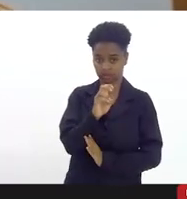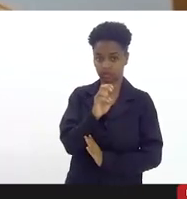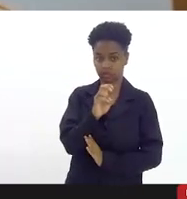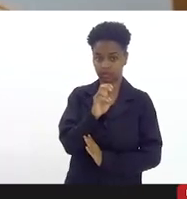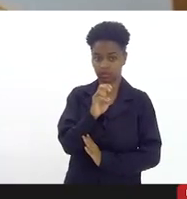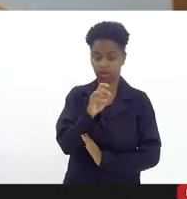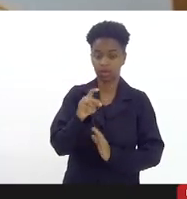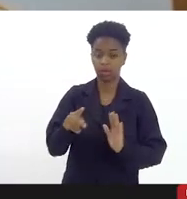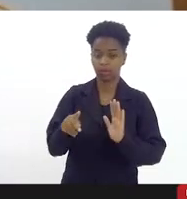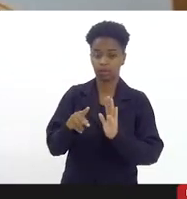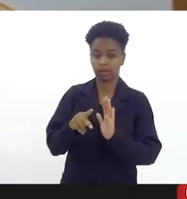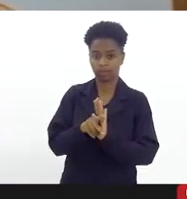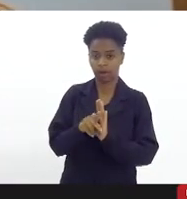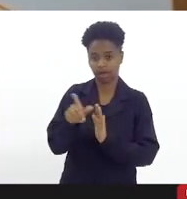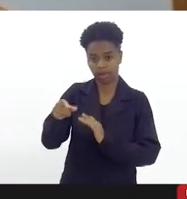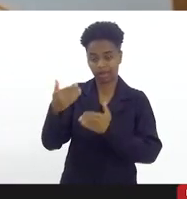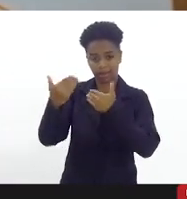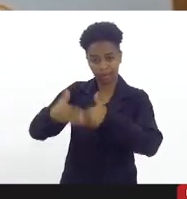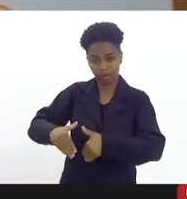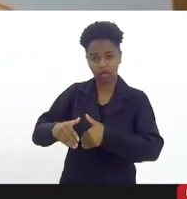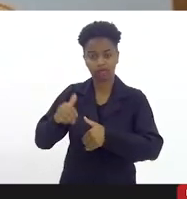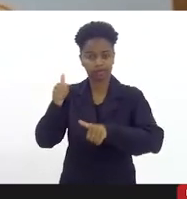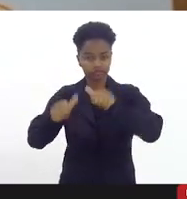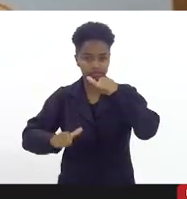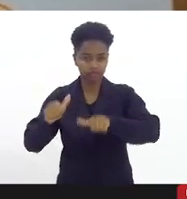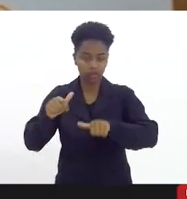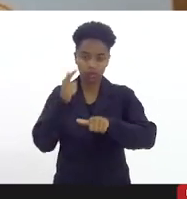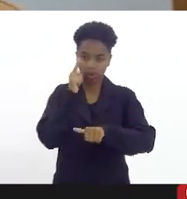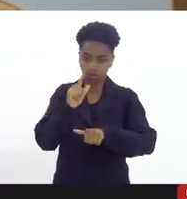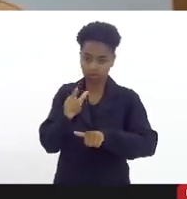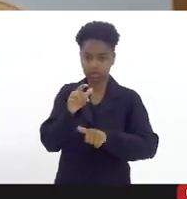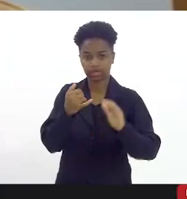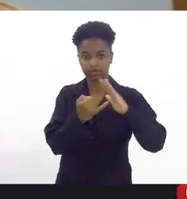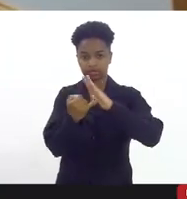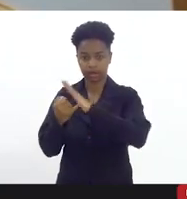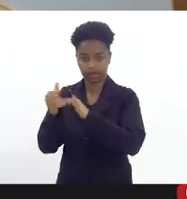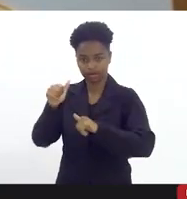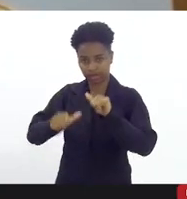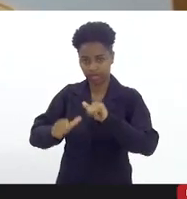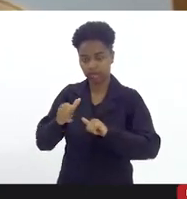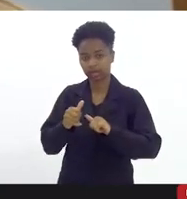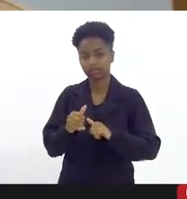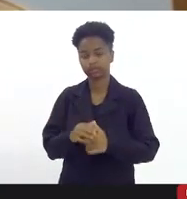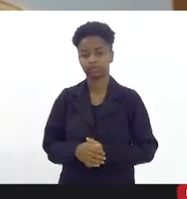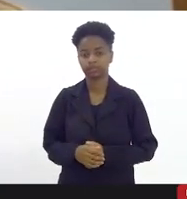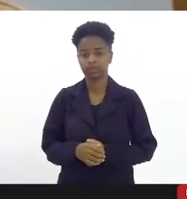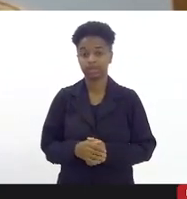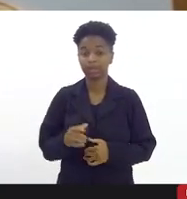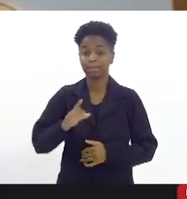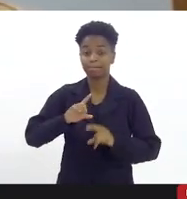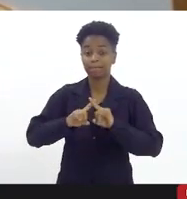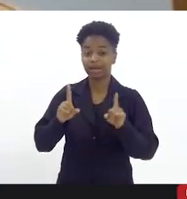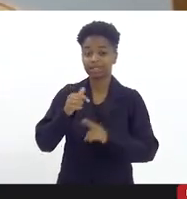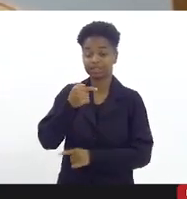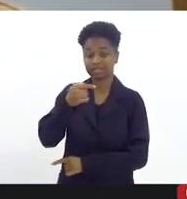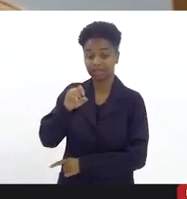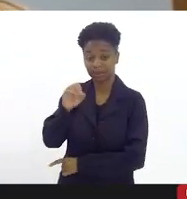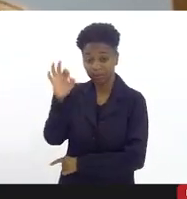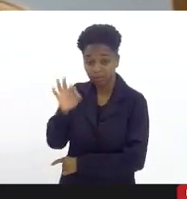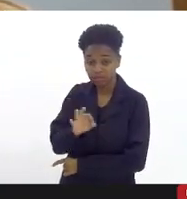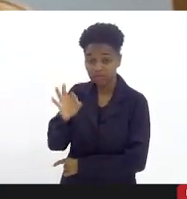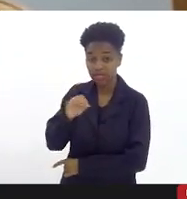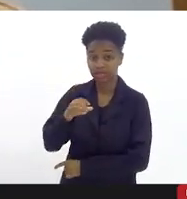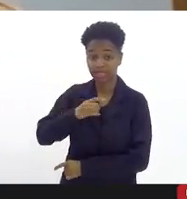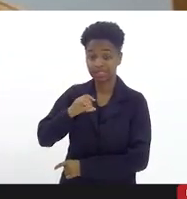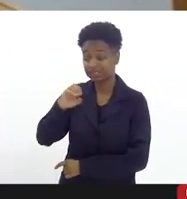coloca como como referência para poder avaliar essas instituições de ensino superior 70% delas está